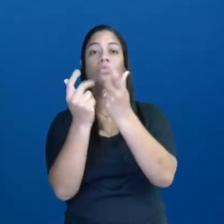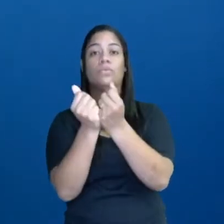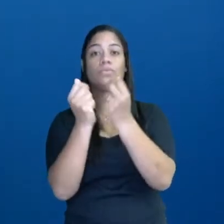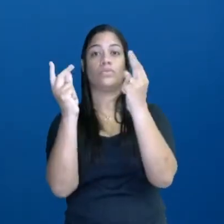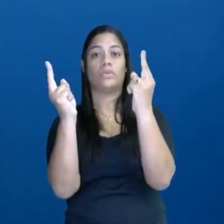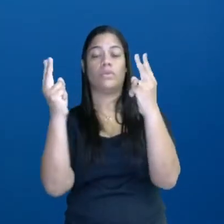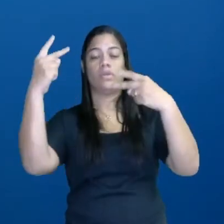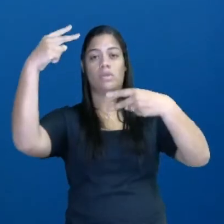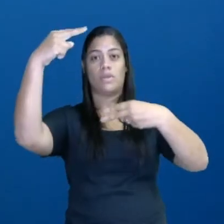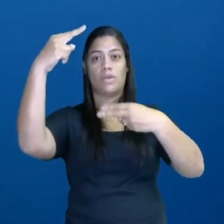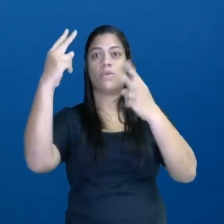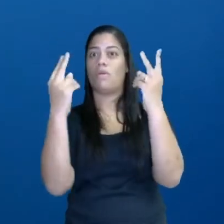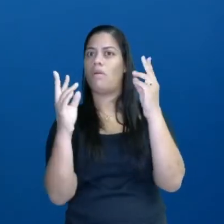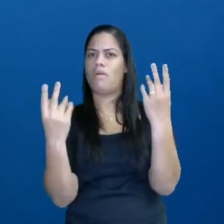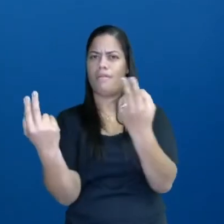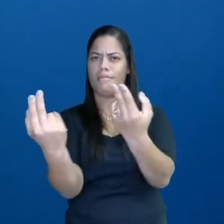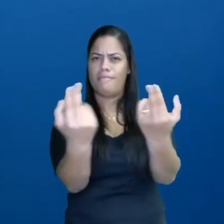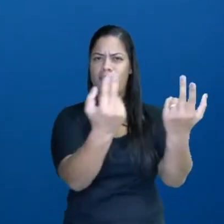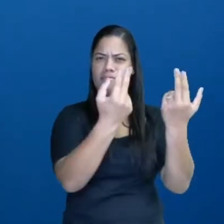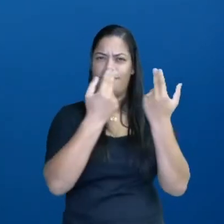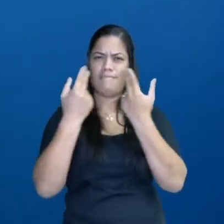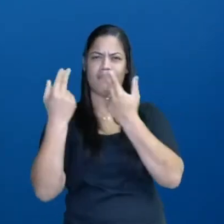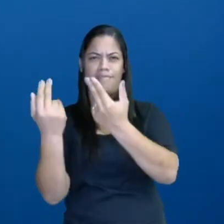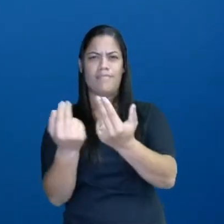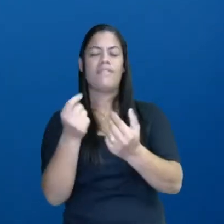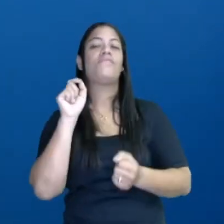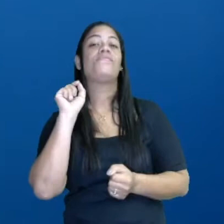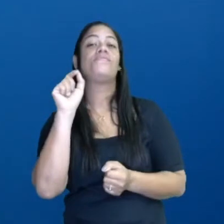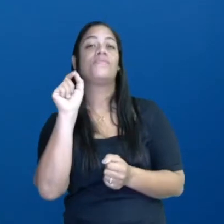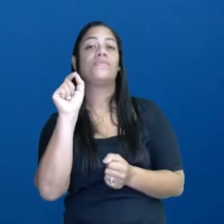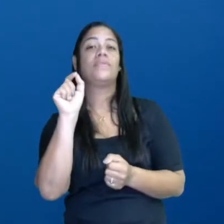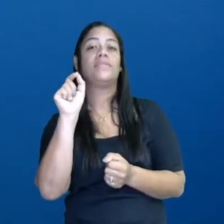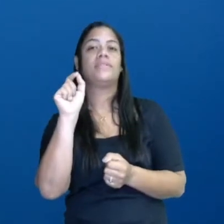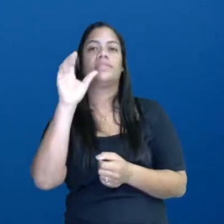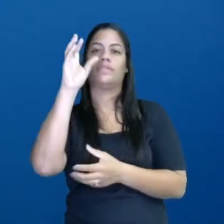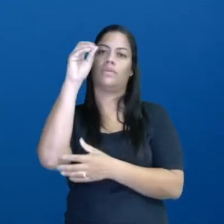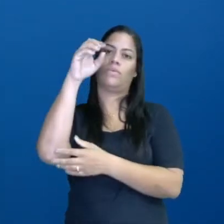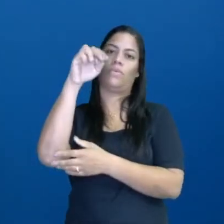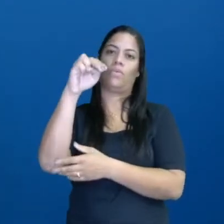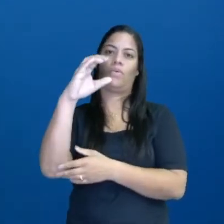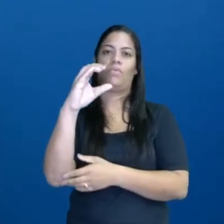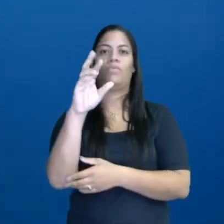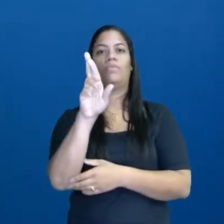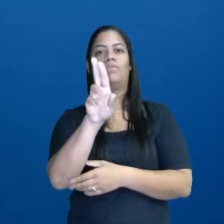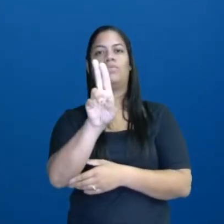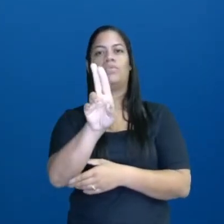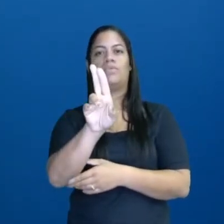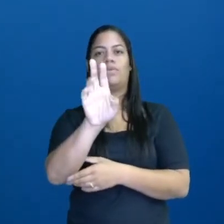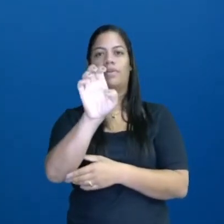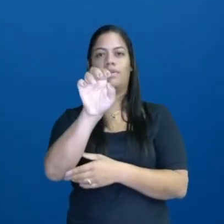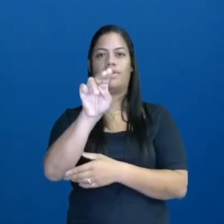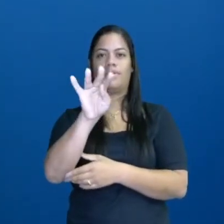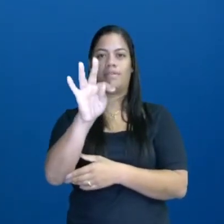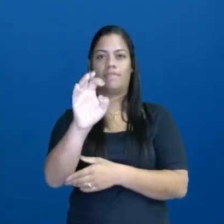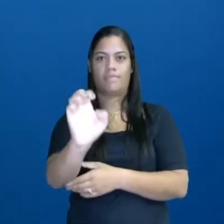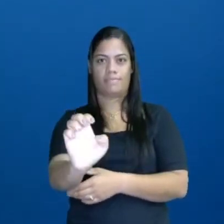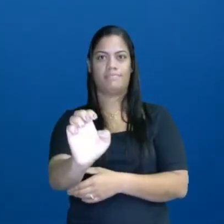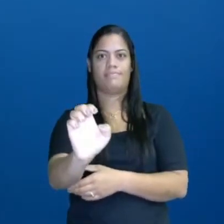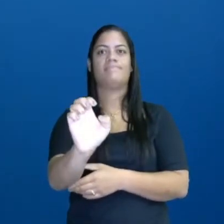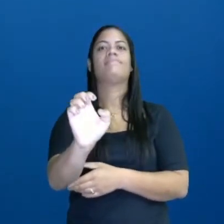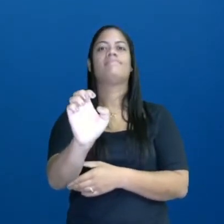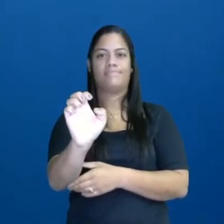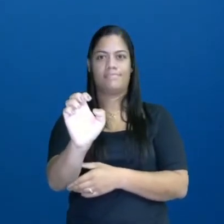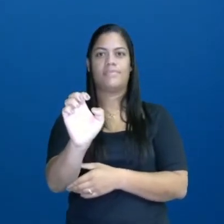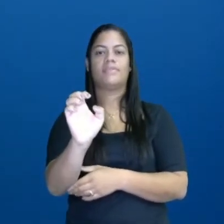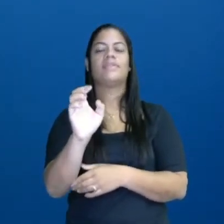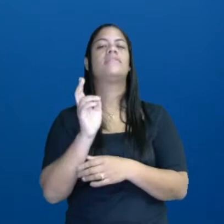todos os meus lados são iguais, eu digo que eles são o quê? Congruentes, tá certo? Então, você, quando ouvir